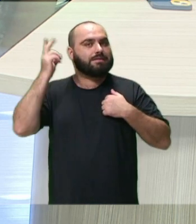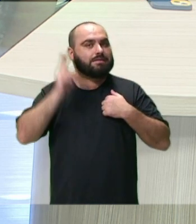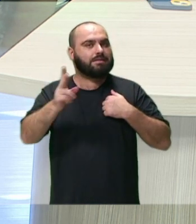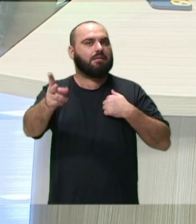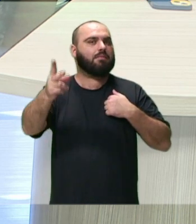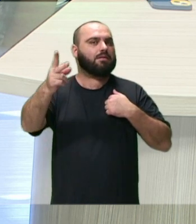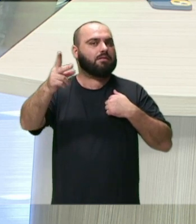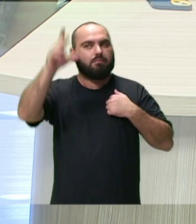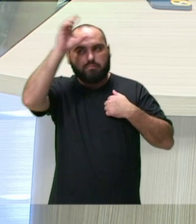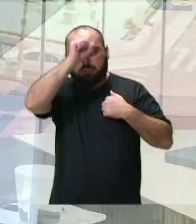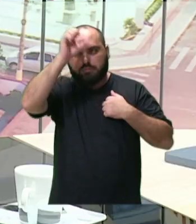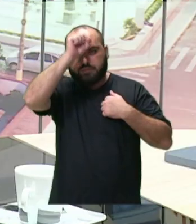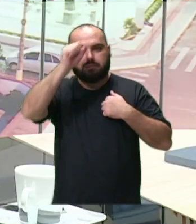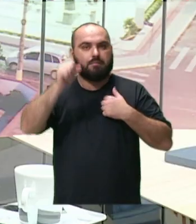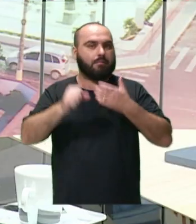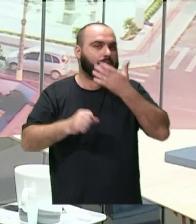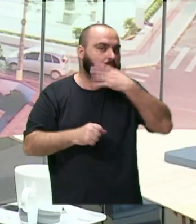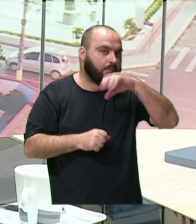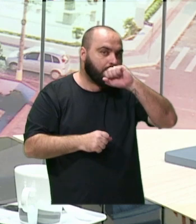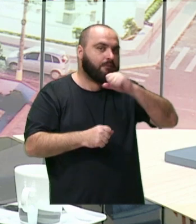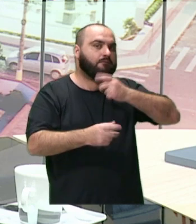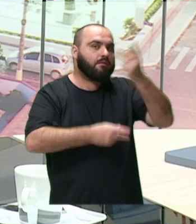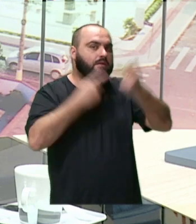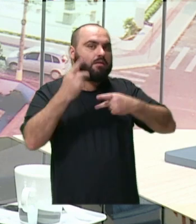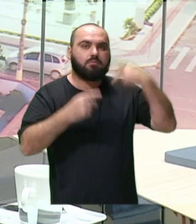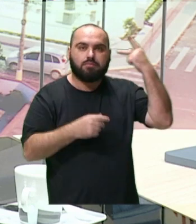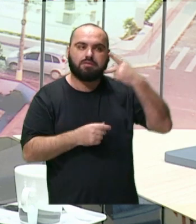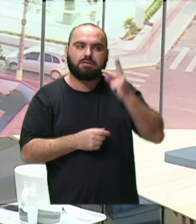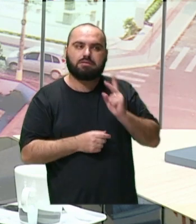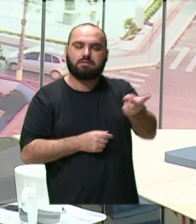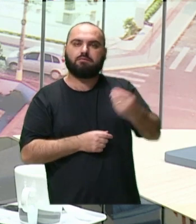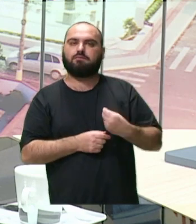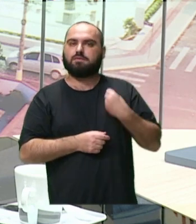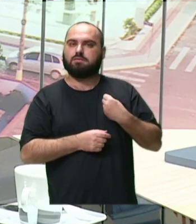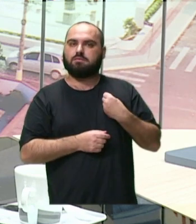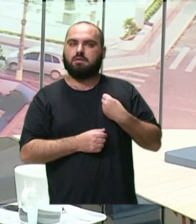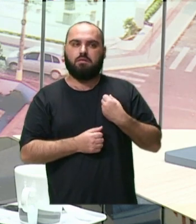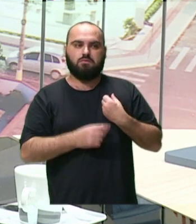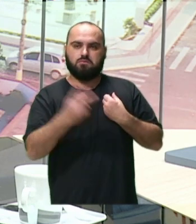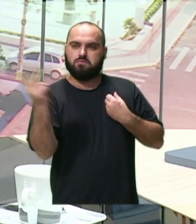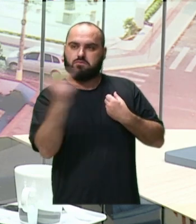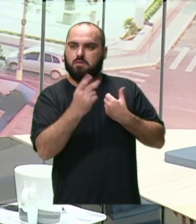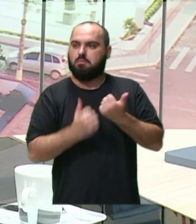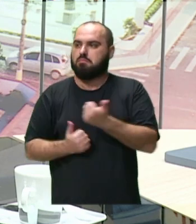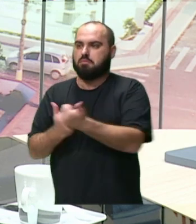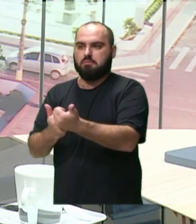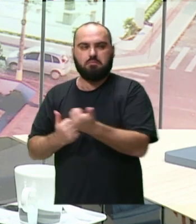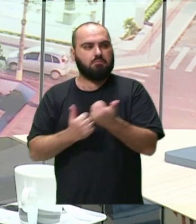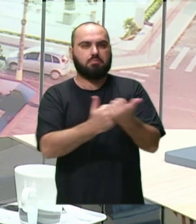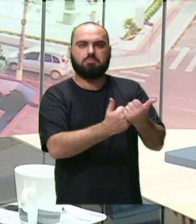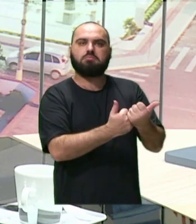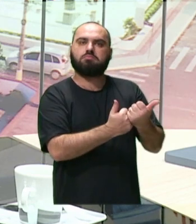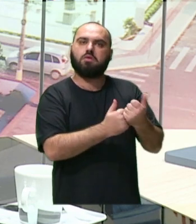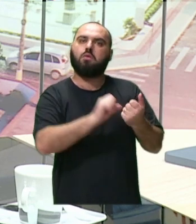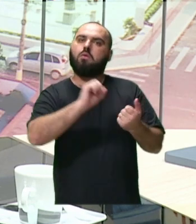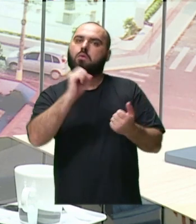politizada. Meus pais falam de política comigo, sempre apoiaram um ou outro candidato, ou discutíamos se isso era